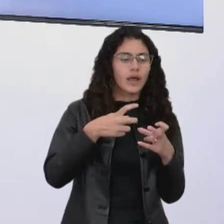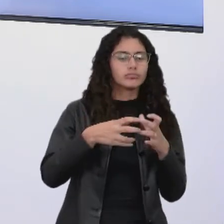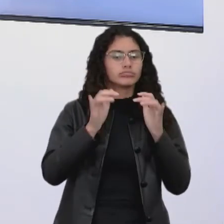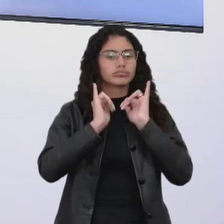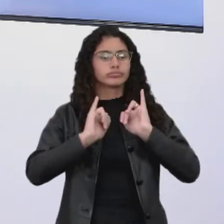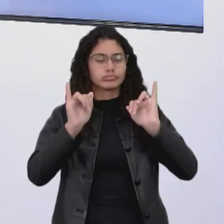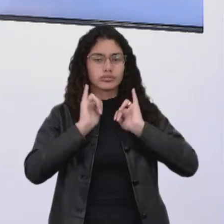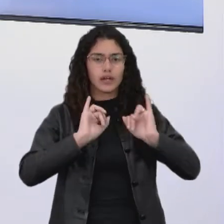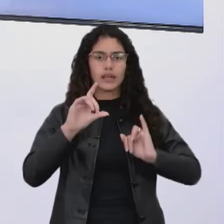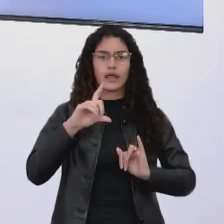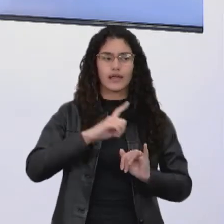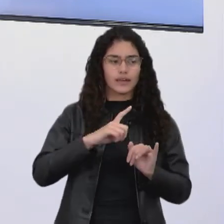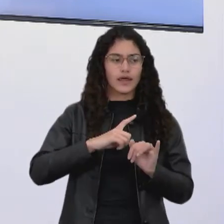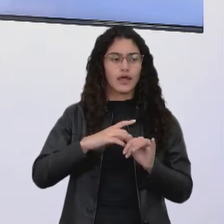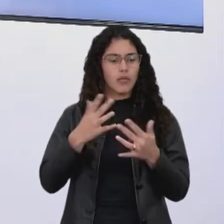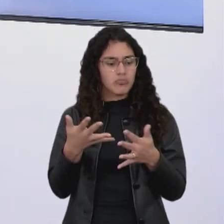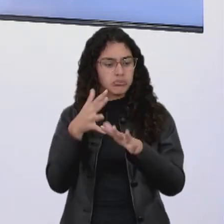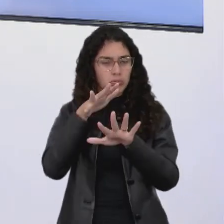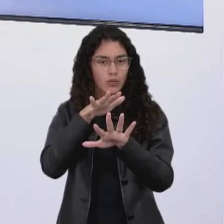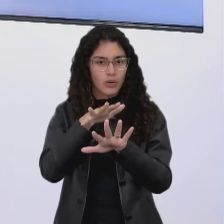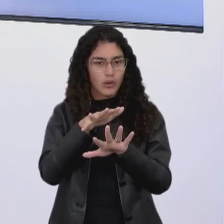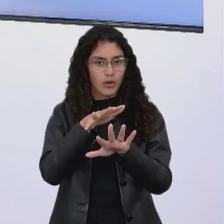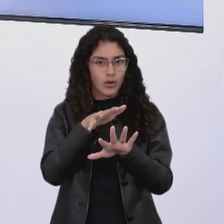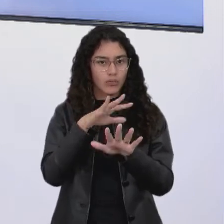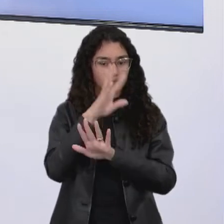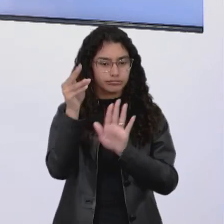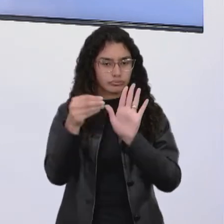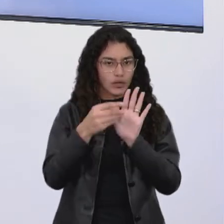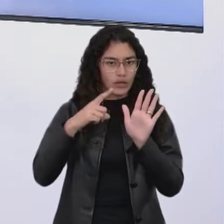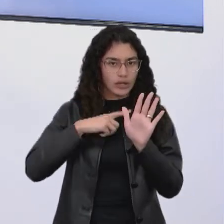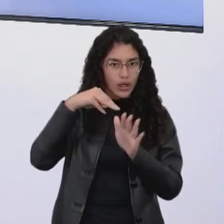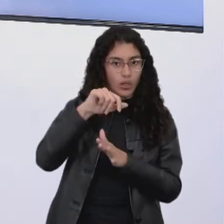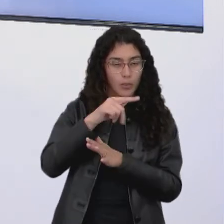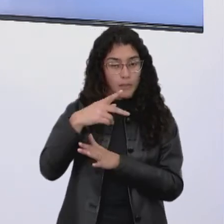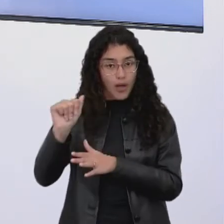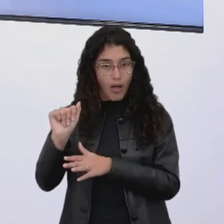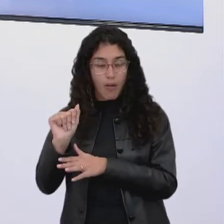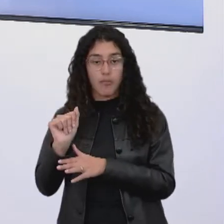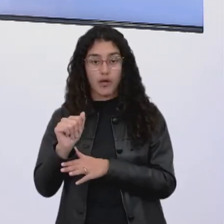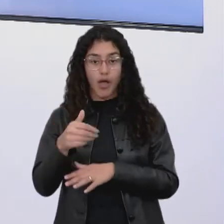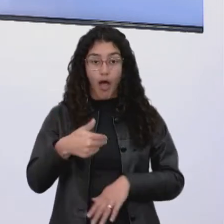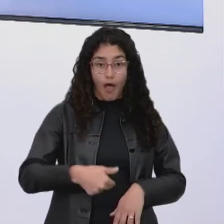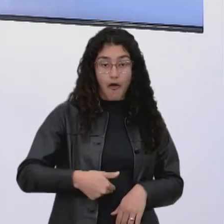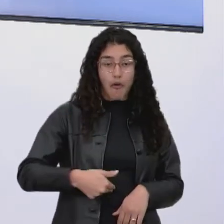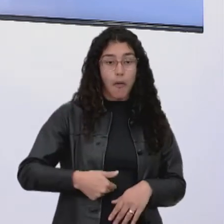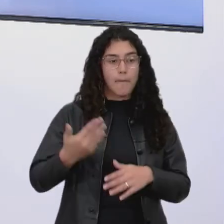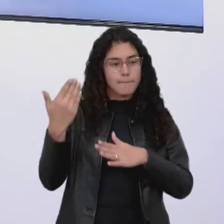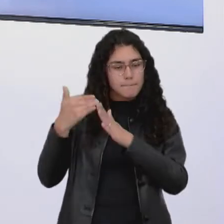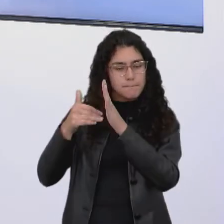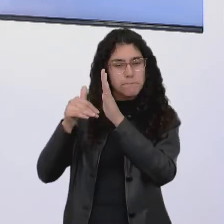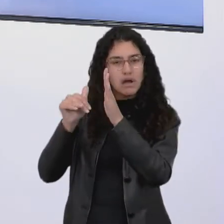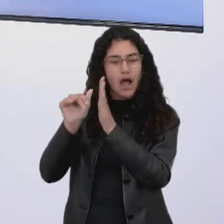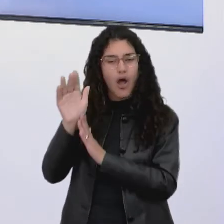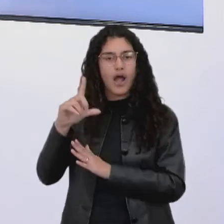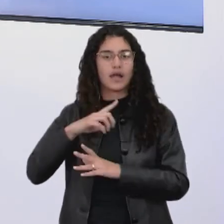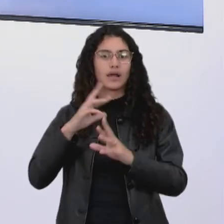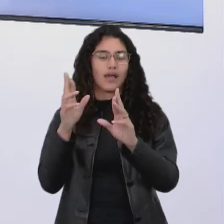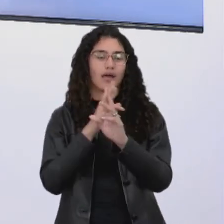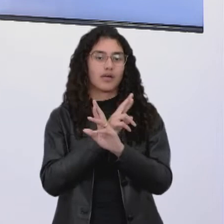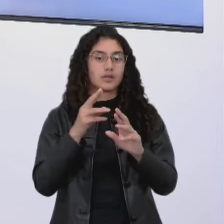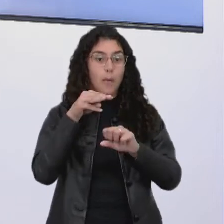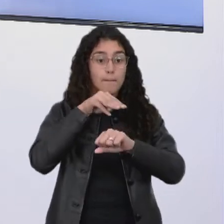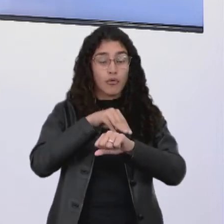notícias, principalmente sobre a inclusão do Brasil no mapa da fome, a gente começa a perceber que uma das maiores questões em relação